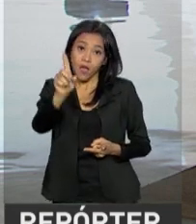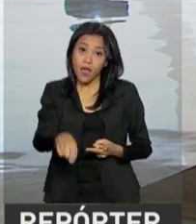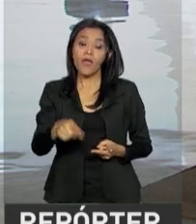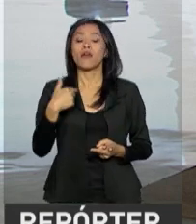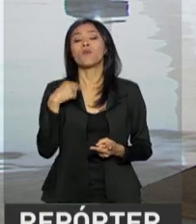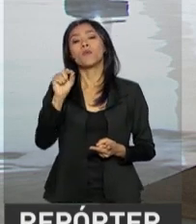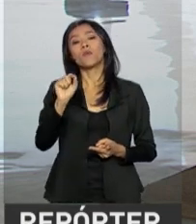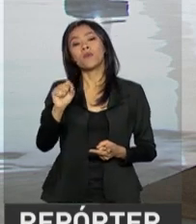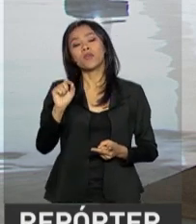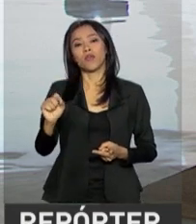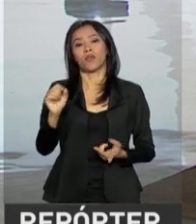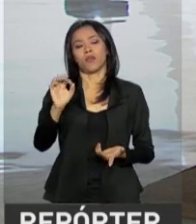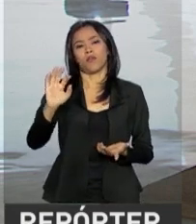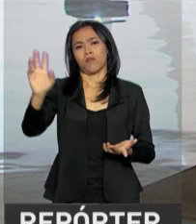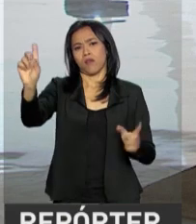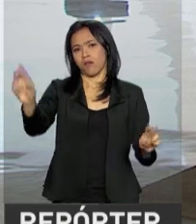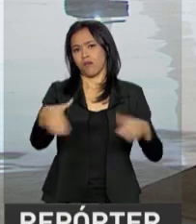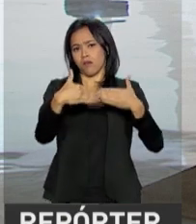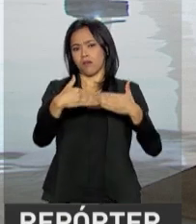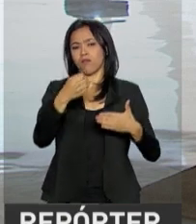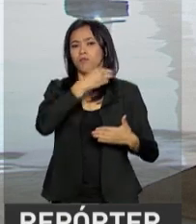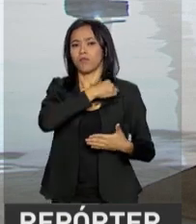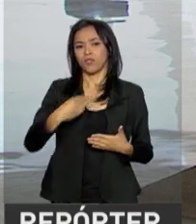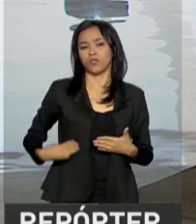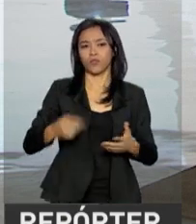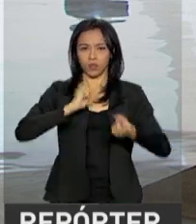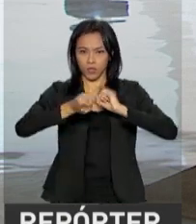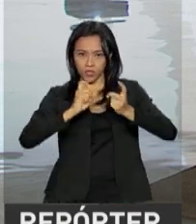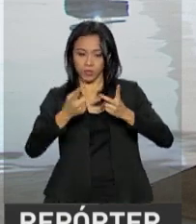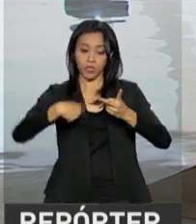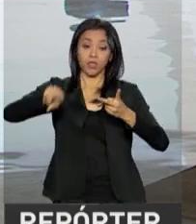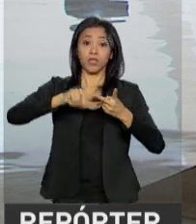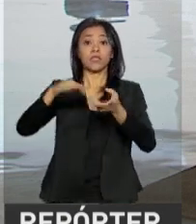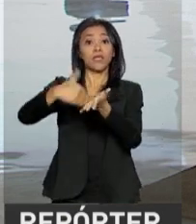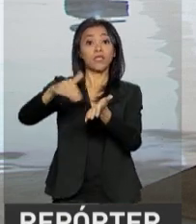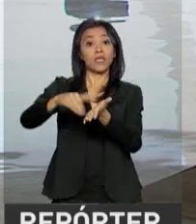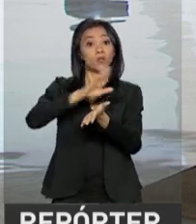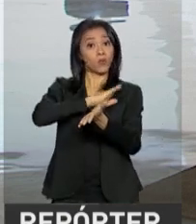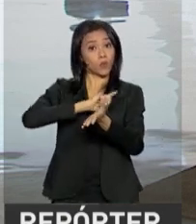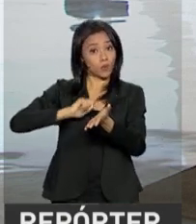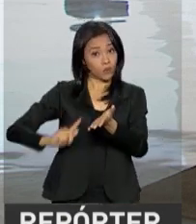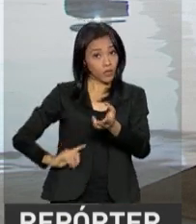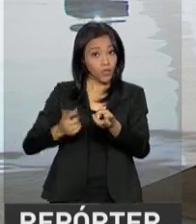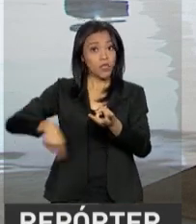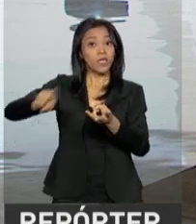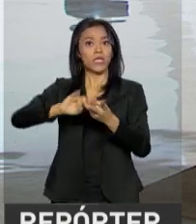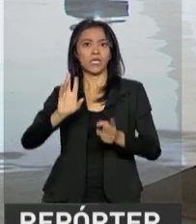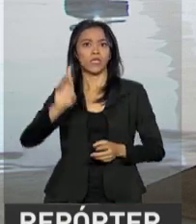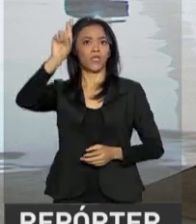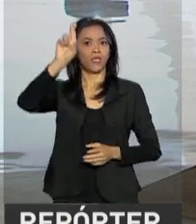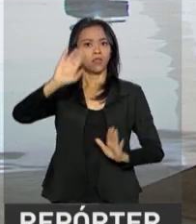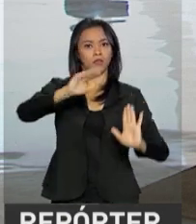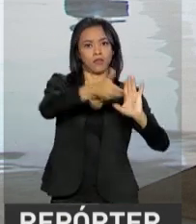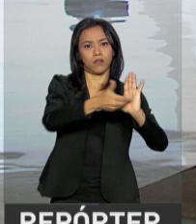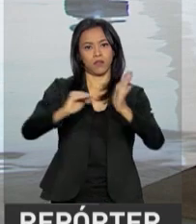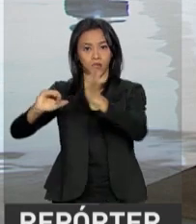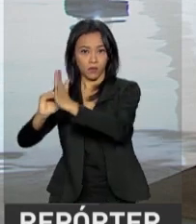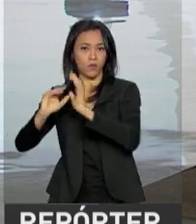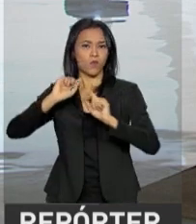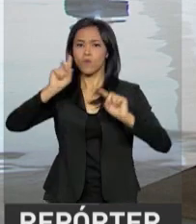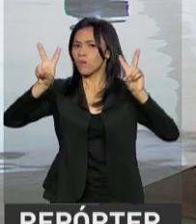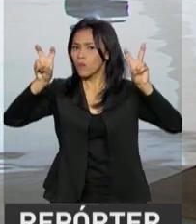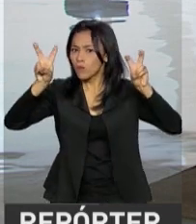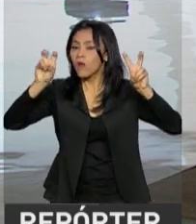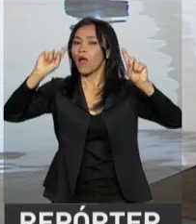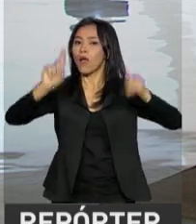temer se reúne com os ministros do planejamento e da secretaria de governo e com os líderes do governo na câmara e no senado para tratar da agenda